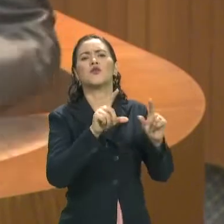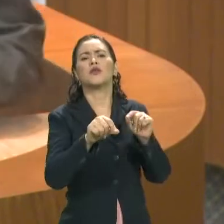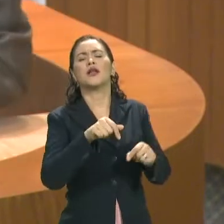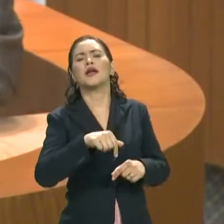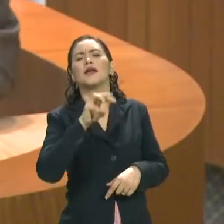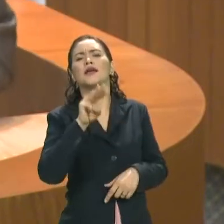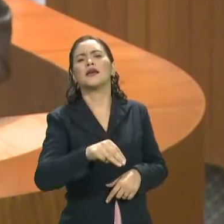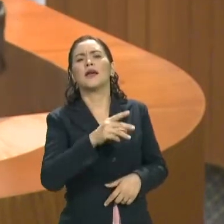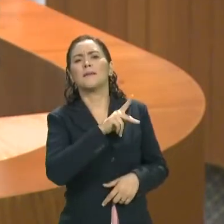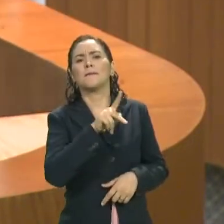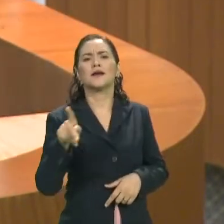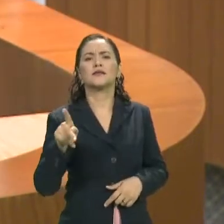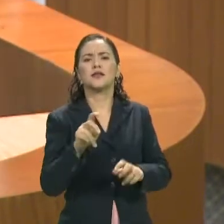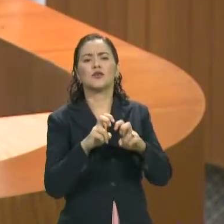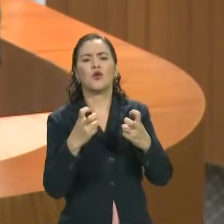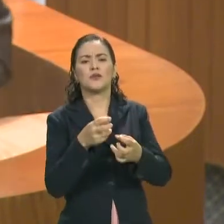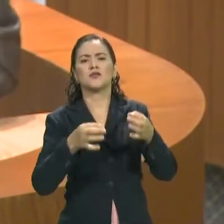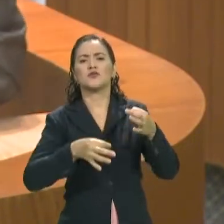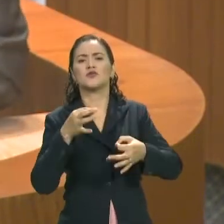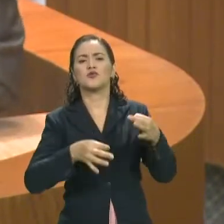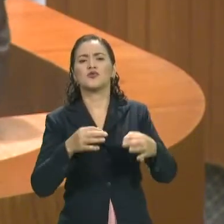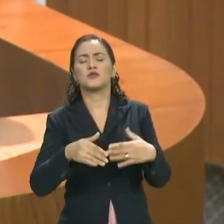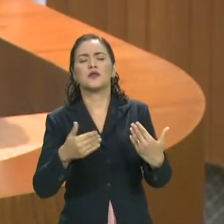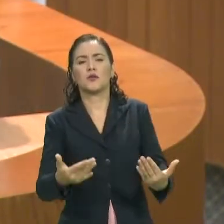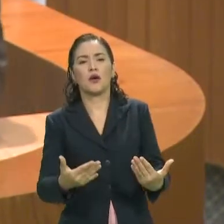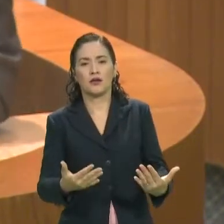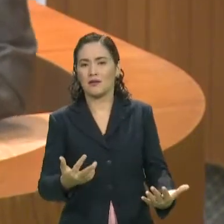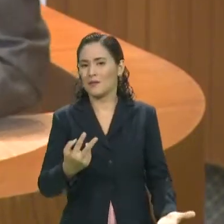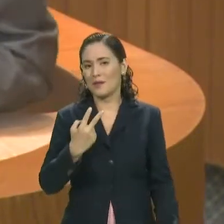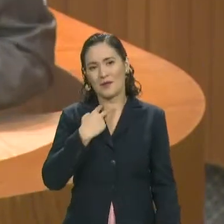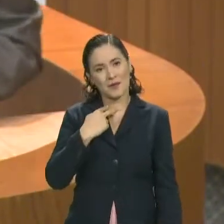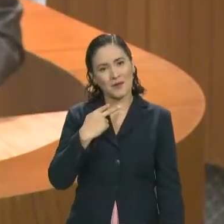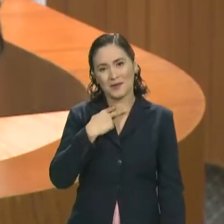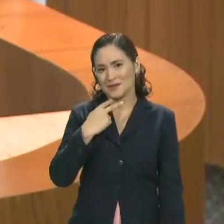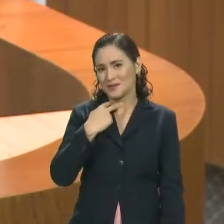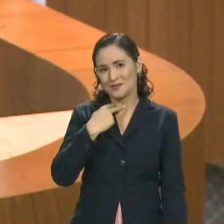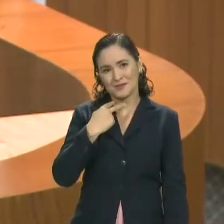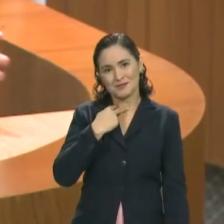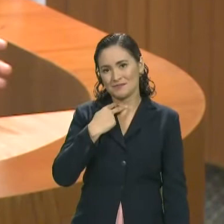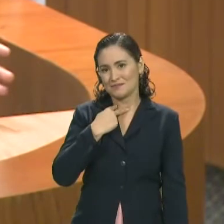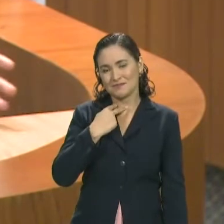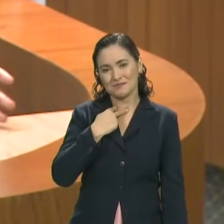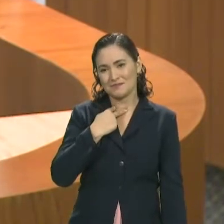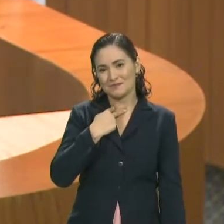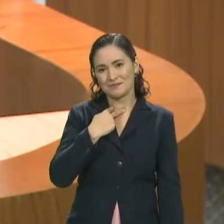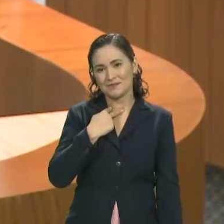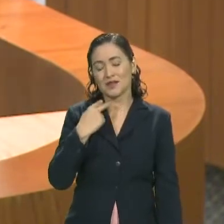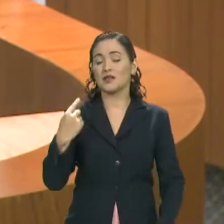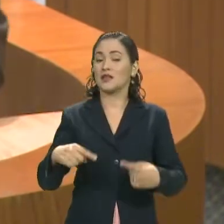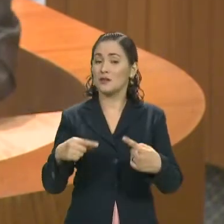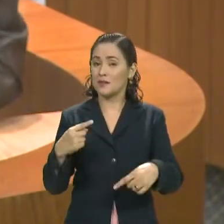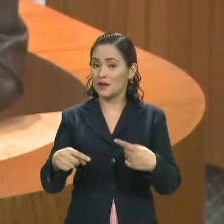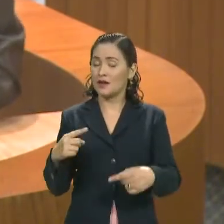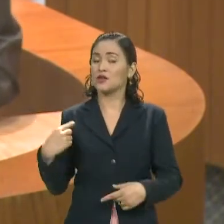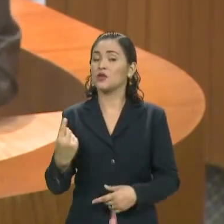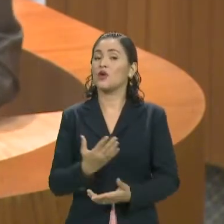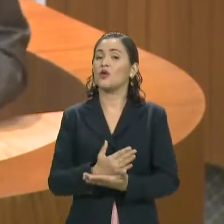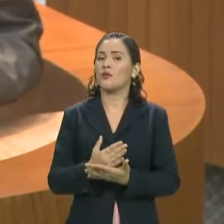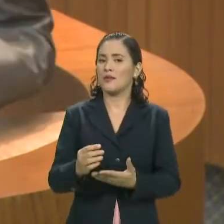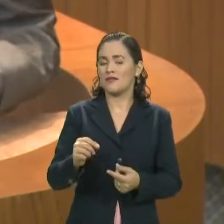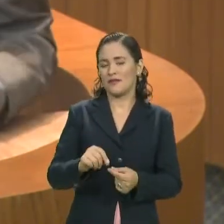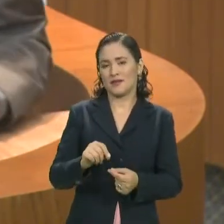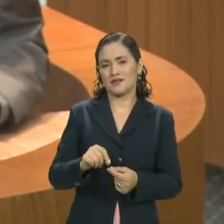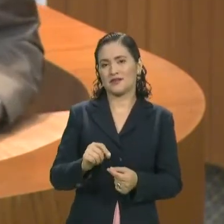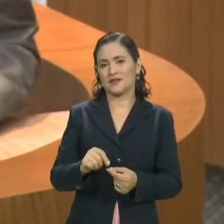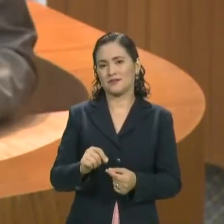Esse debate nós precisamos fazer. E eu comecei tratando sobre situação, sobre